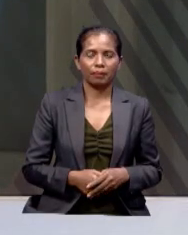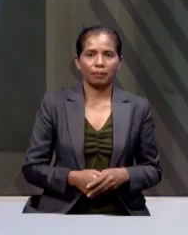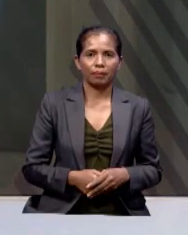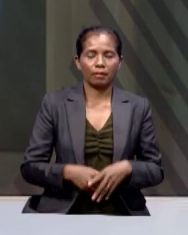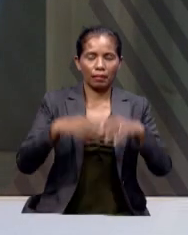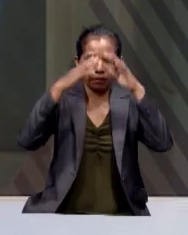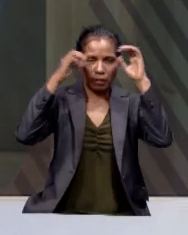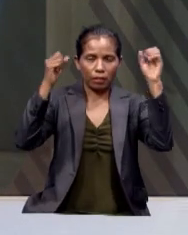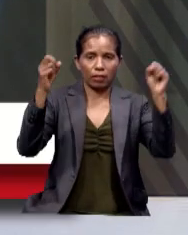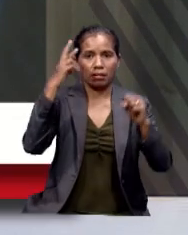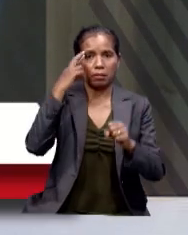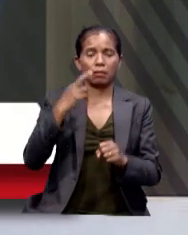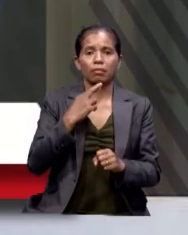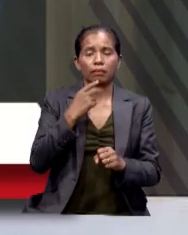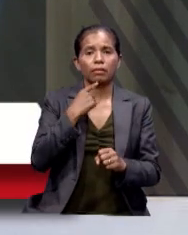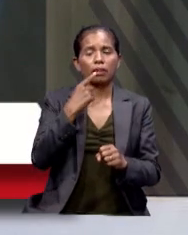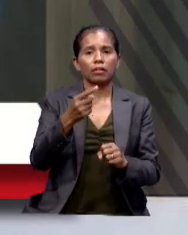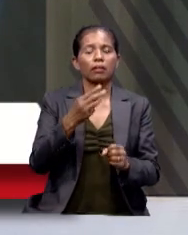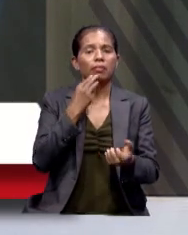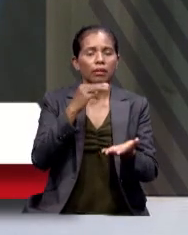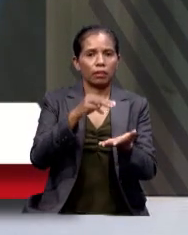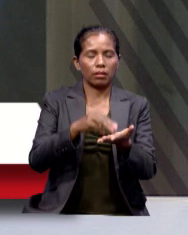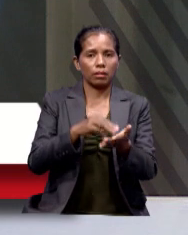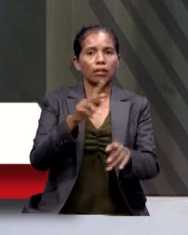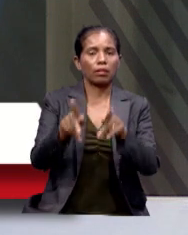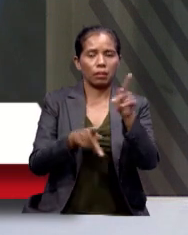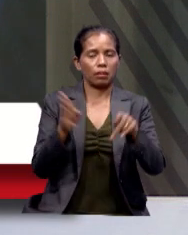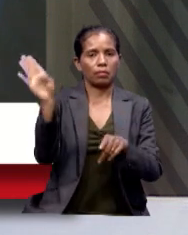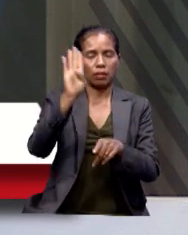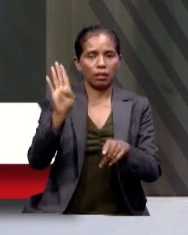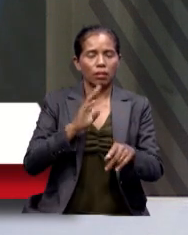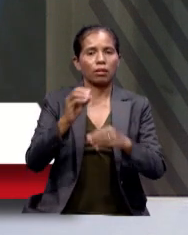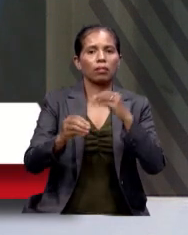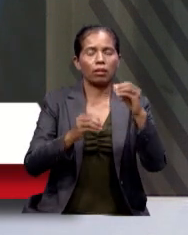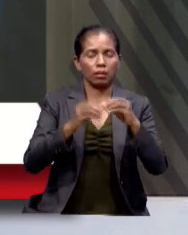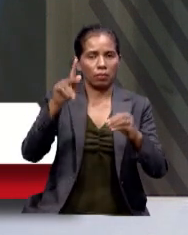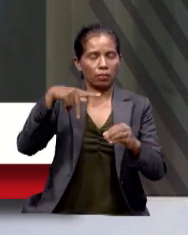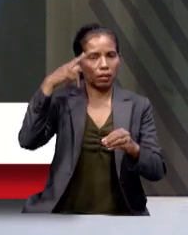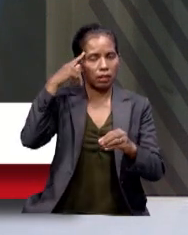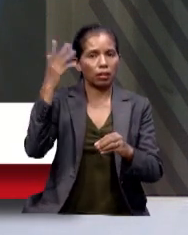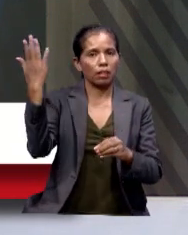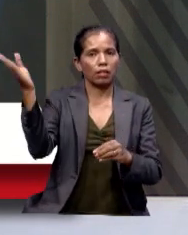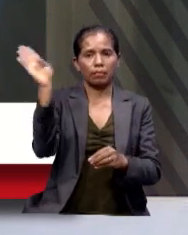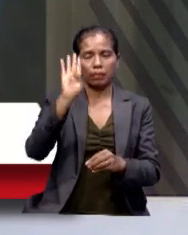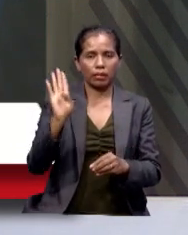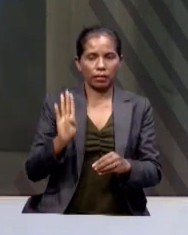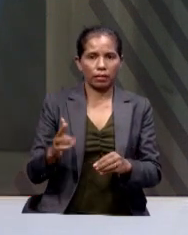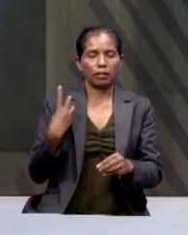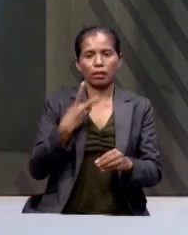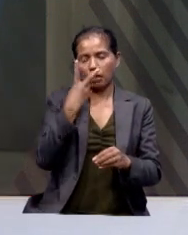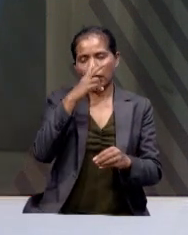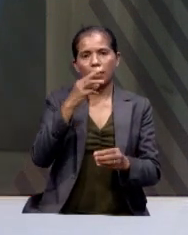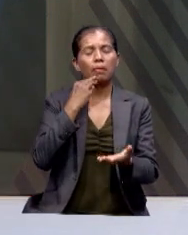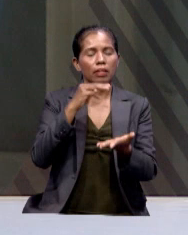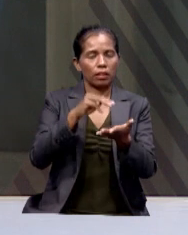Presidente da República, José Ramos Horta, foi uma mensagem para o povo do Brasil com a situação política e o Brasil. Tua irmã acompanha a